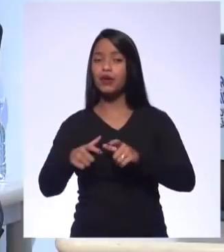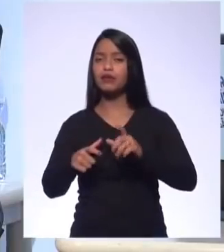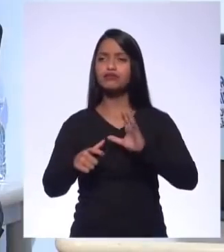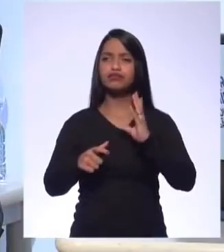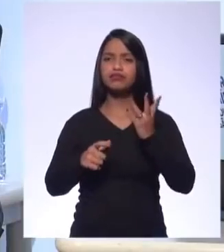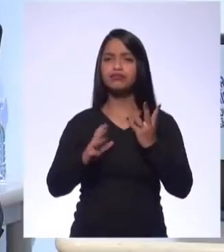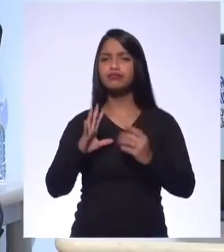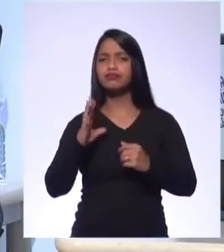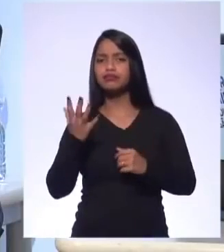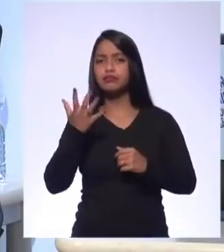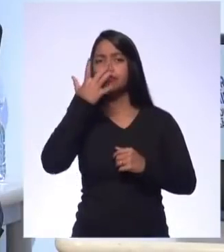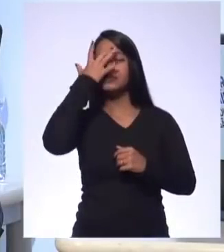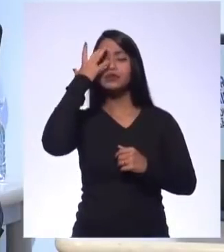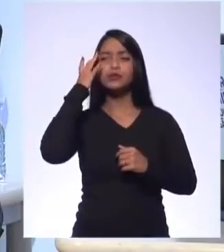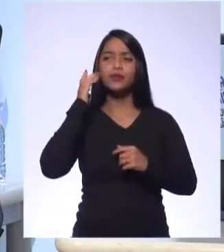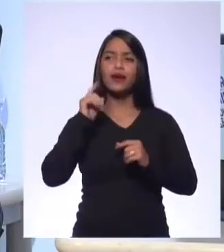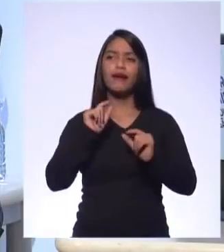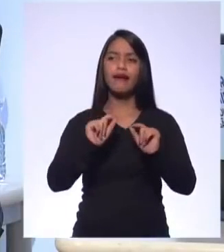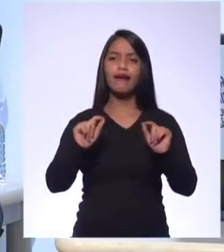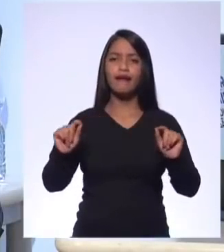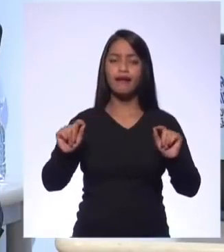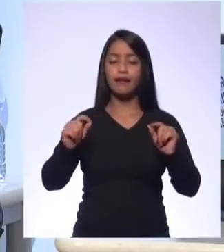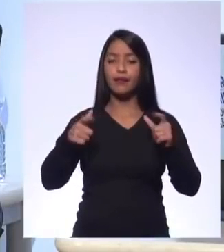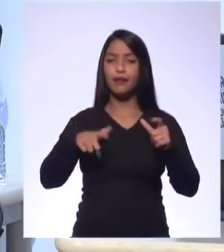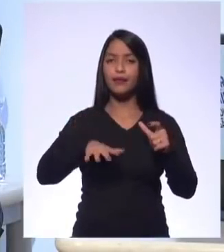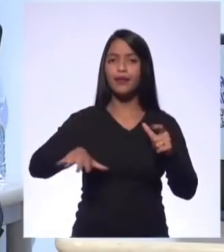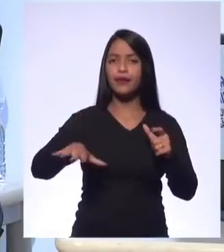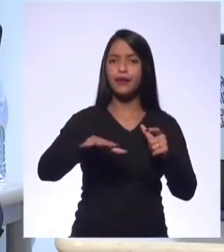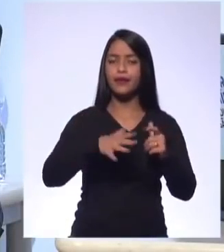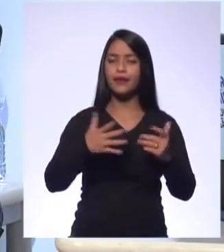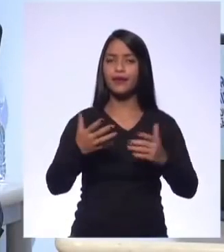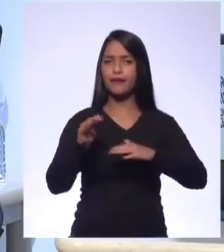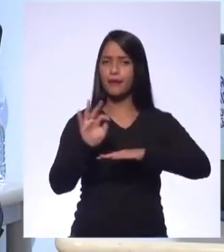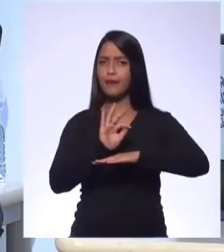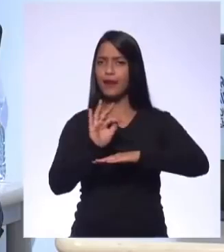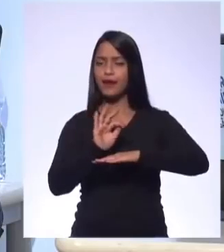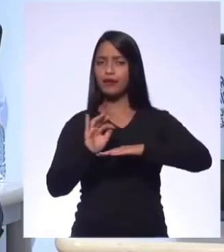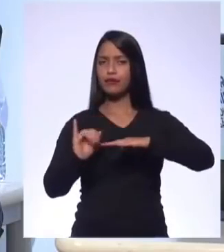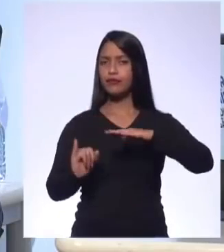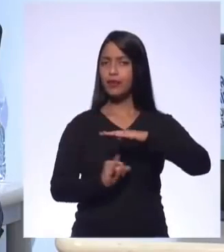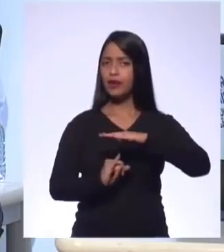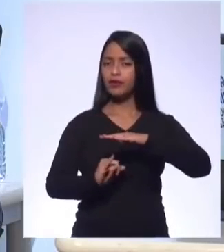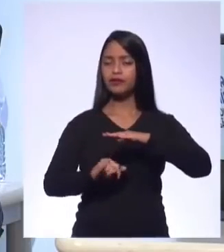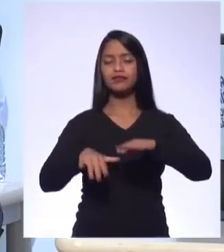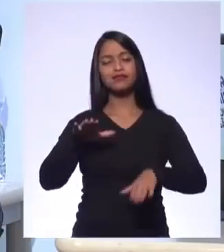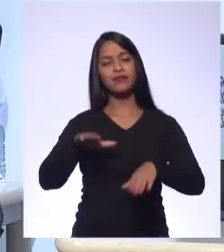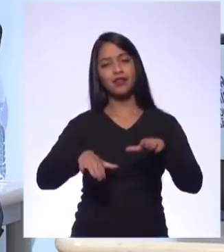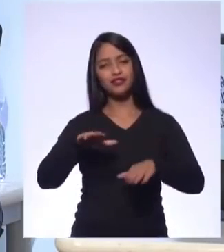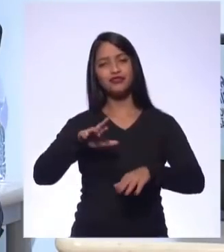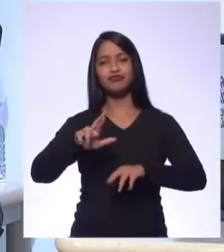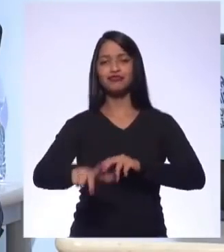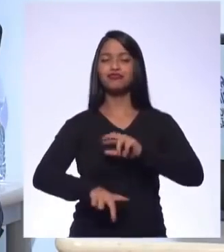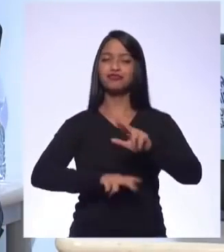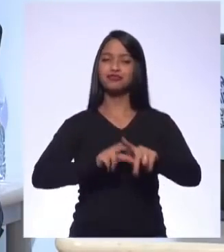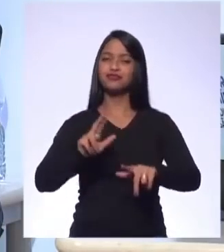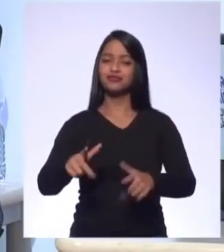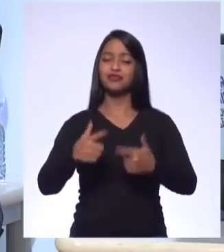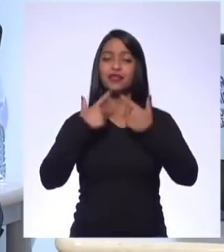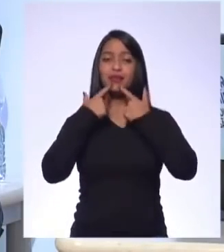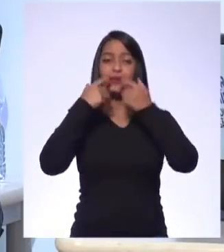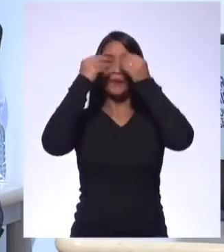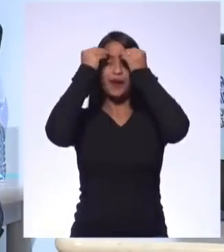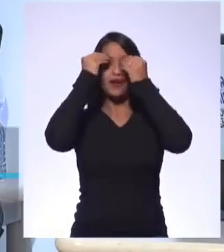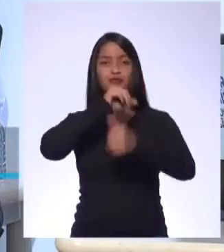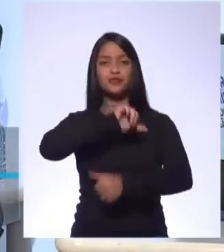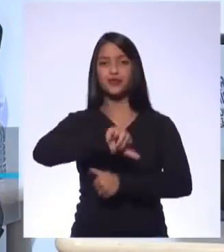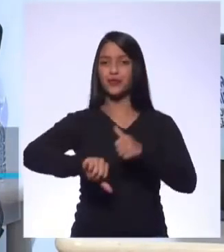as pessoas em que me encontro, o ambiente, o nível de formalidade ou não, muda. E com isso a nossa linguagem muda também.